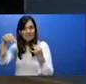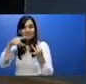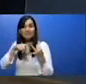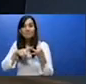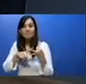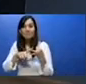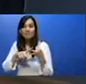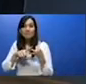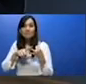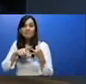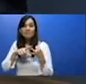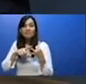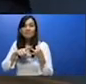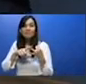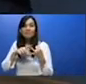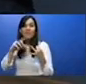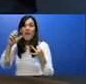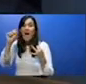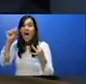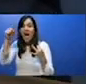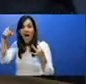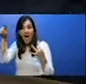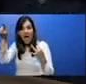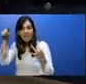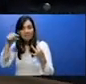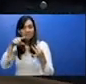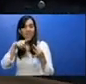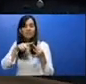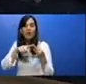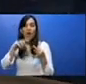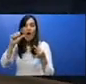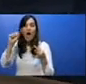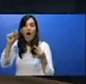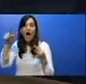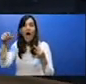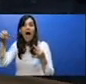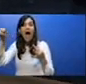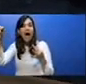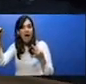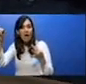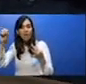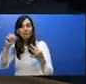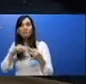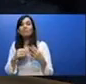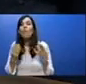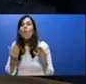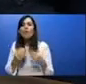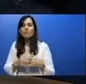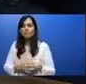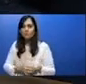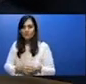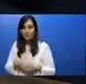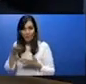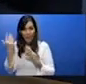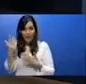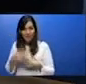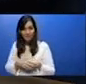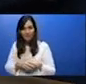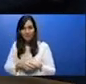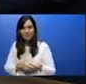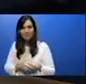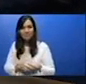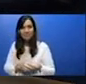N, a com tio ou ão, a, tio, o. Vamos lá.